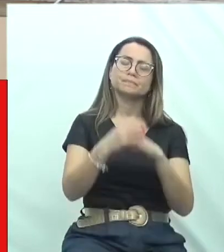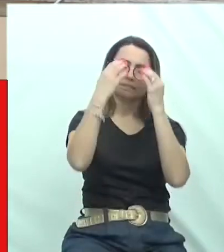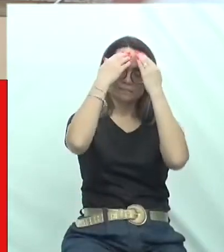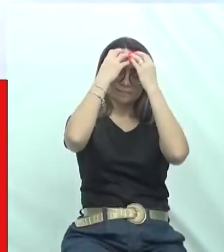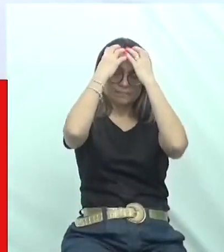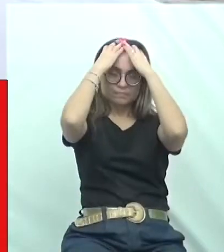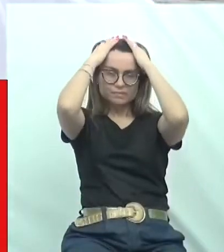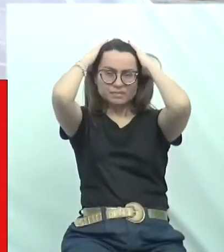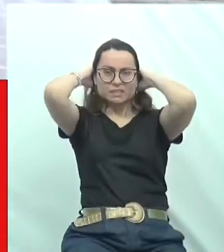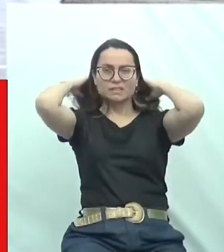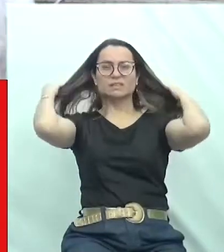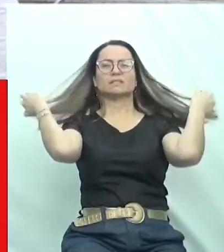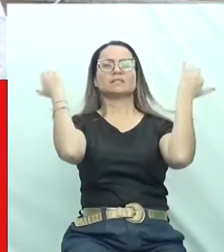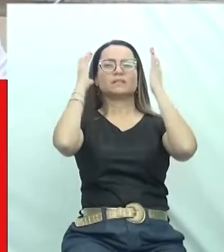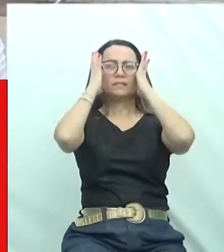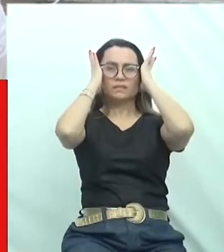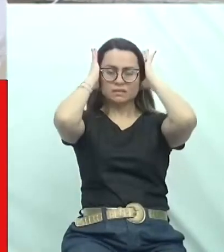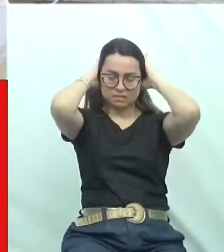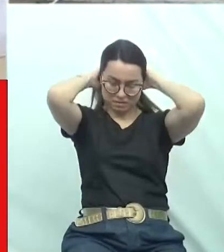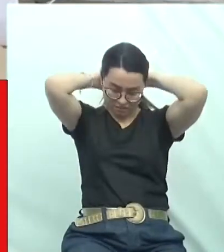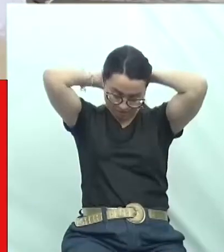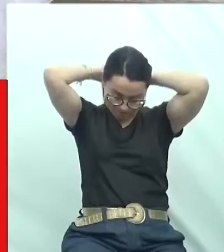Oliveira.